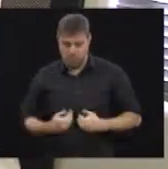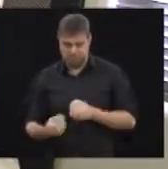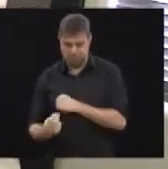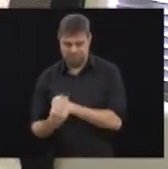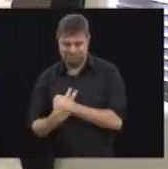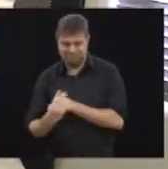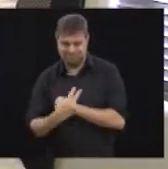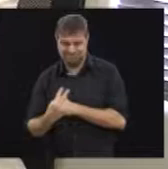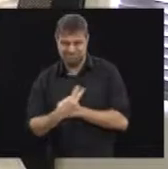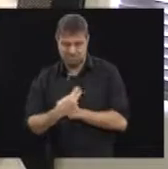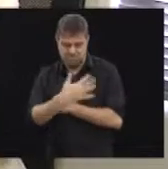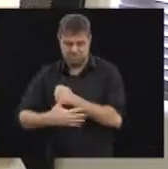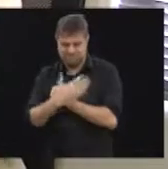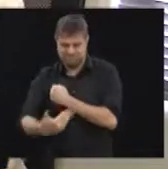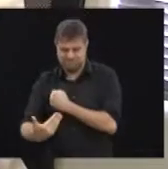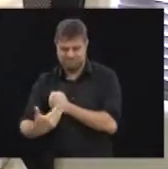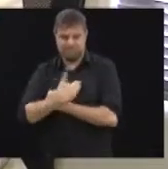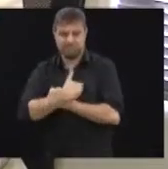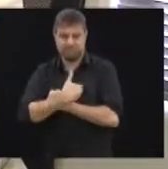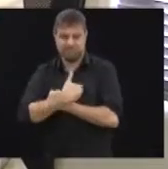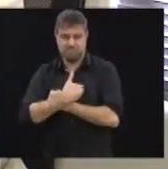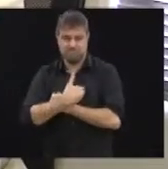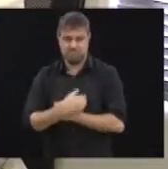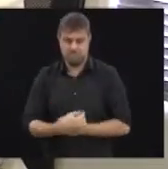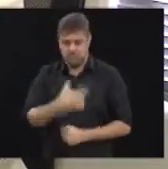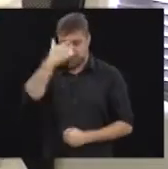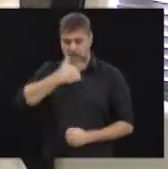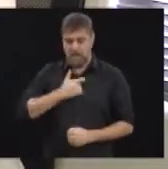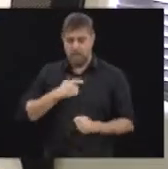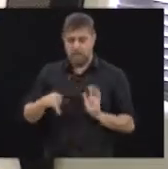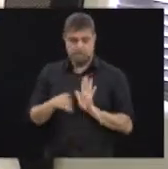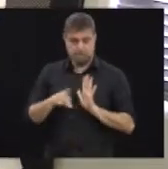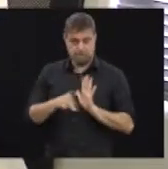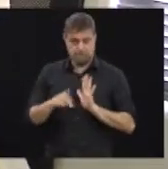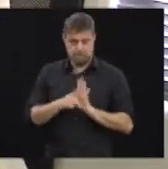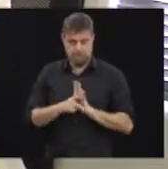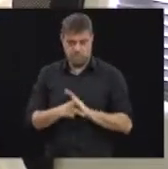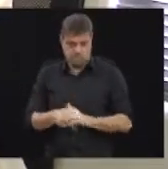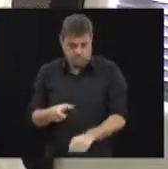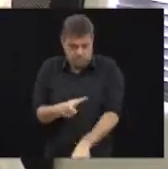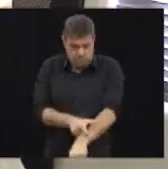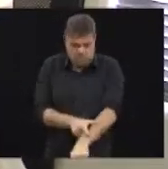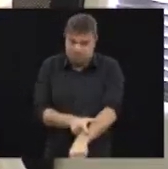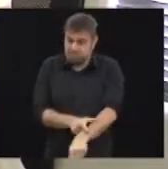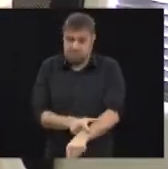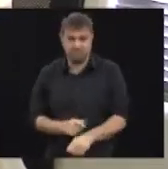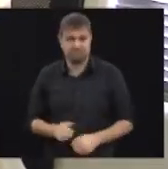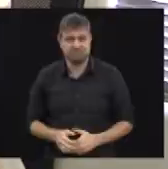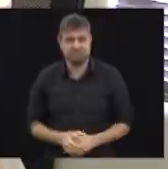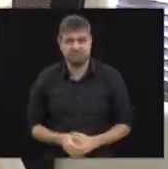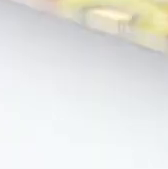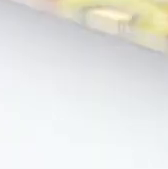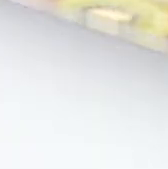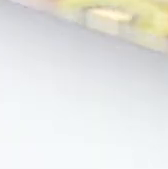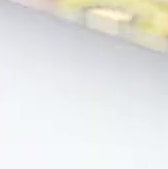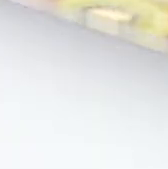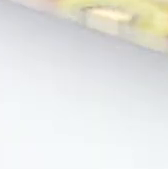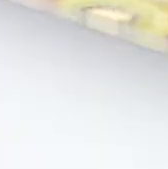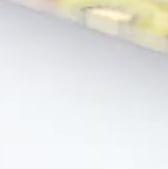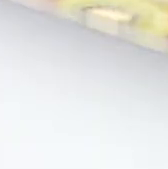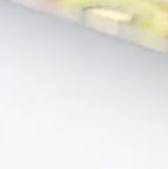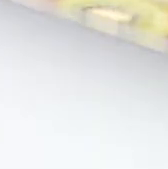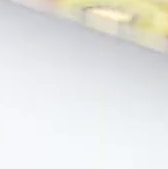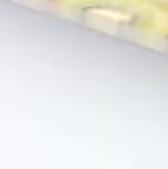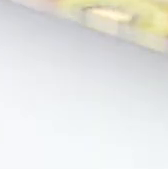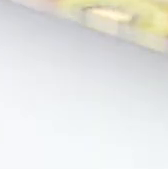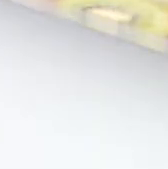autoimune, porque ela é muito ligada a doenças autoimunes. Então, pode ser que tenha alguma coisa a ver com autoimunidade.